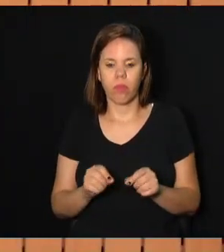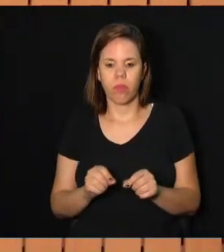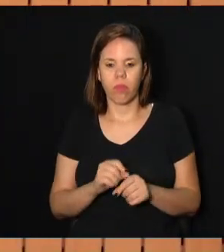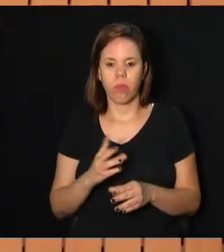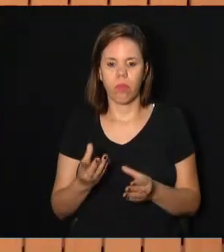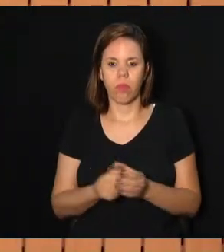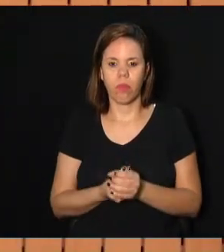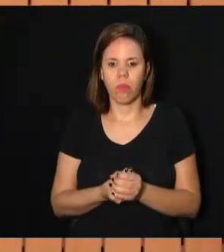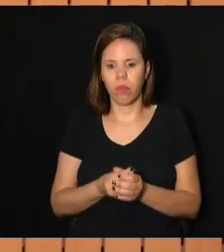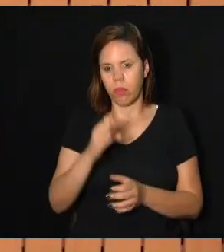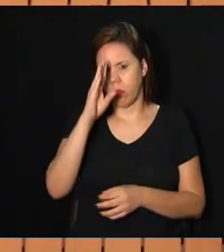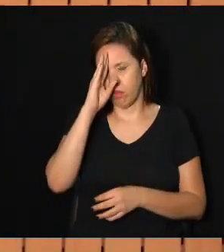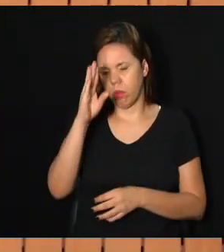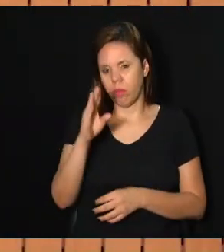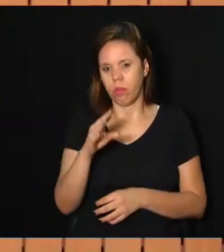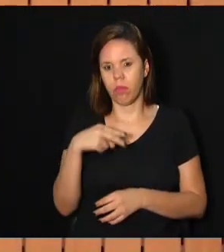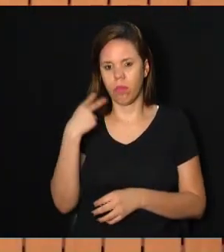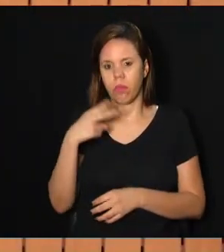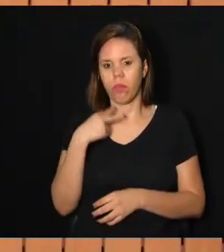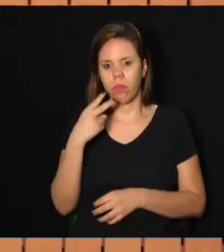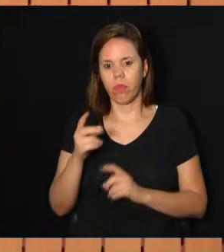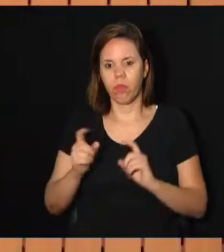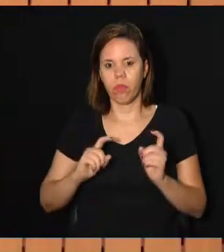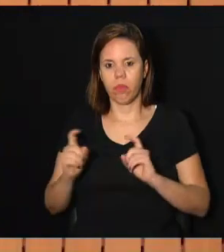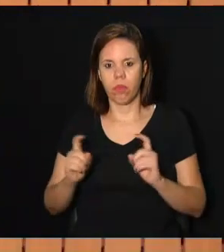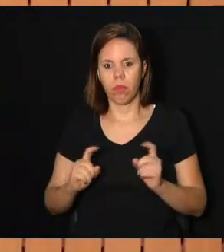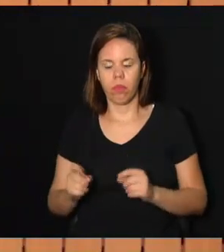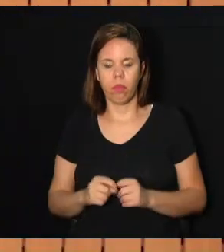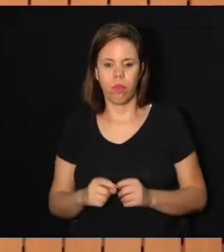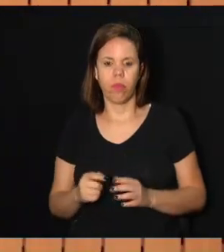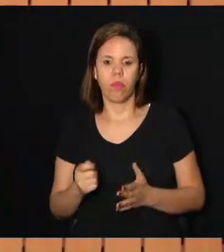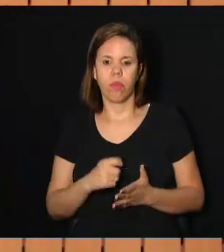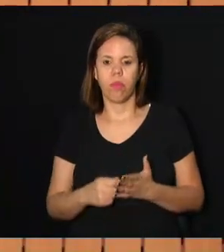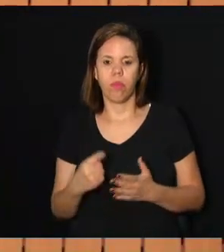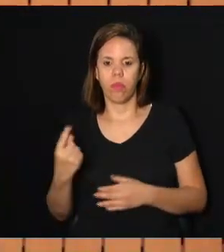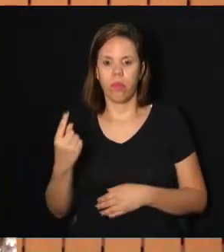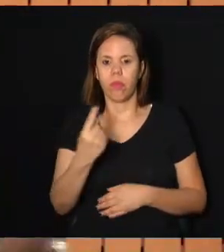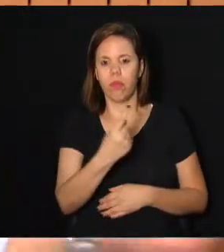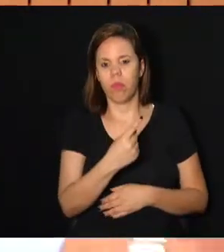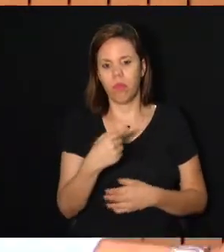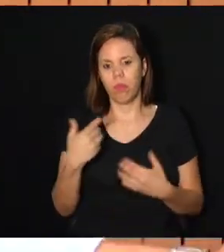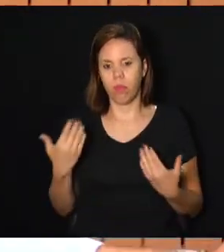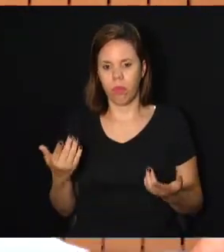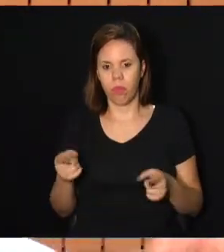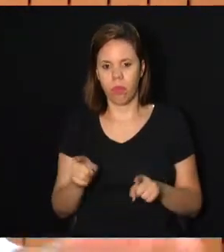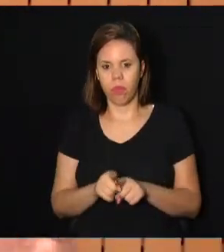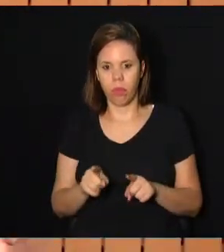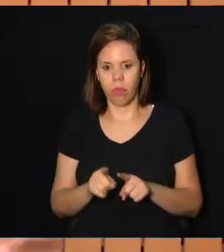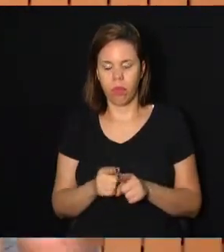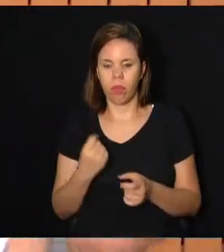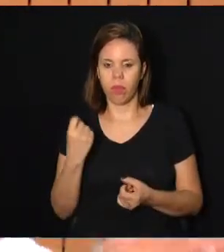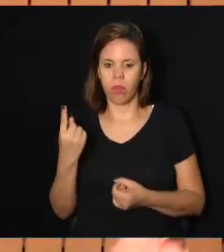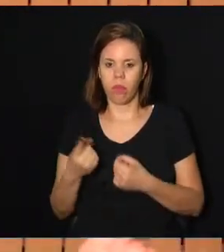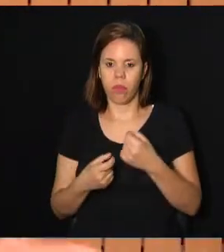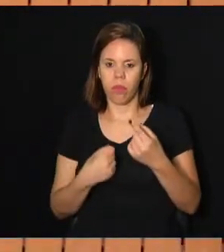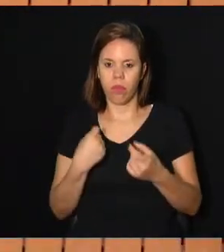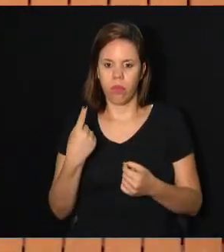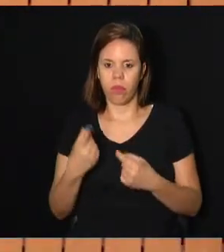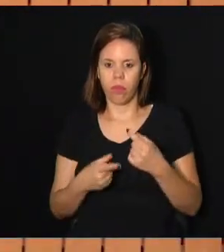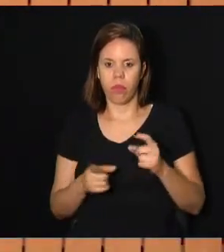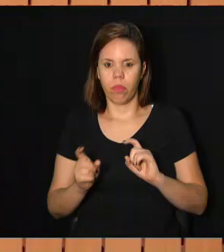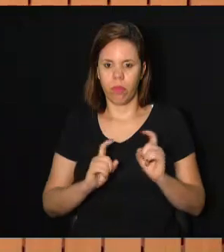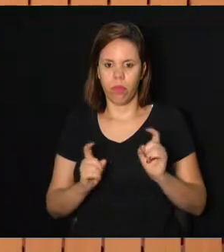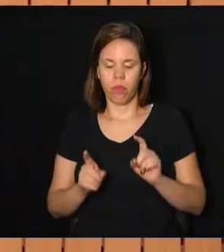vereador no pequeno expediente, do vereador inscrito individualmente. Porém, também há casos que algumas